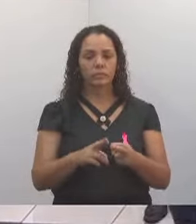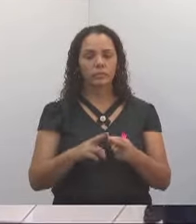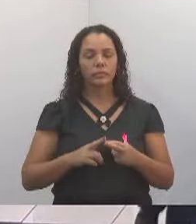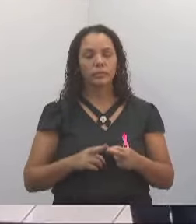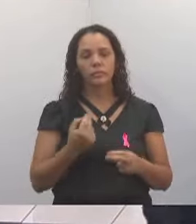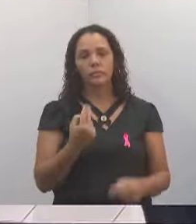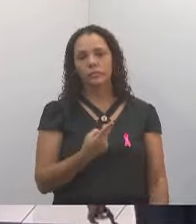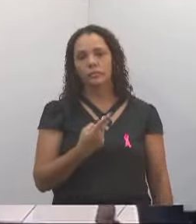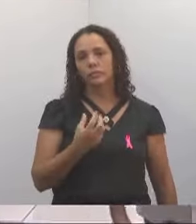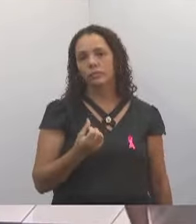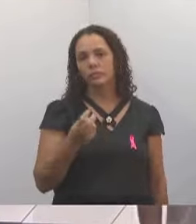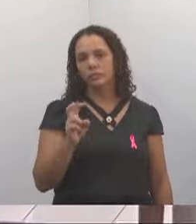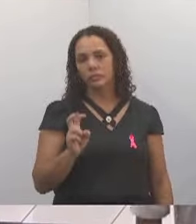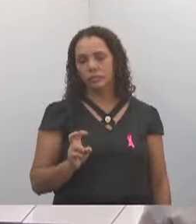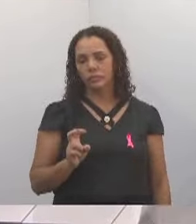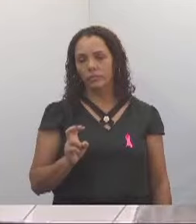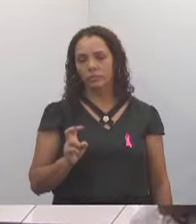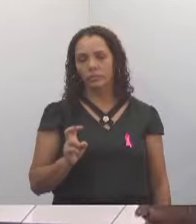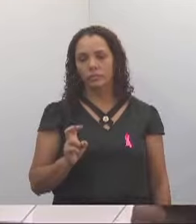Requerimento 265.